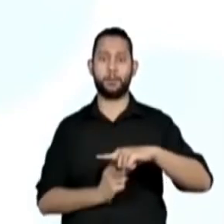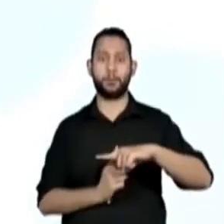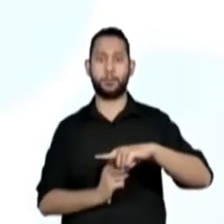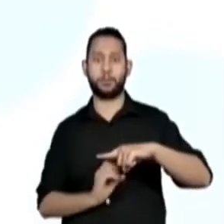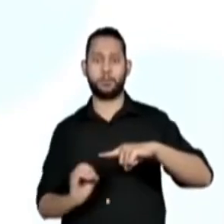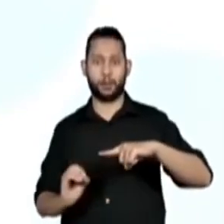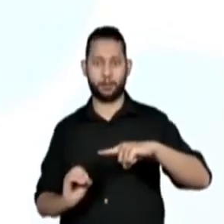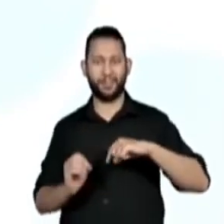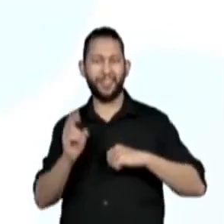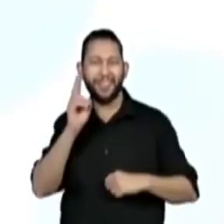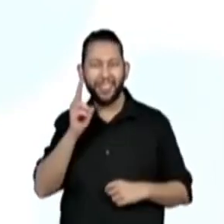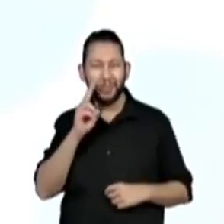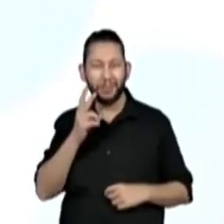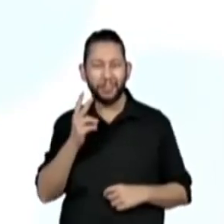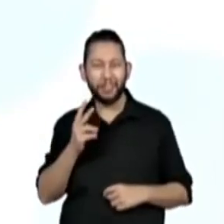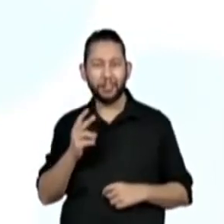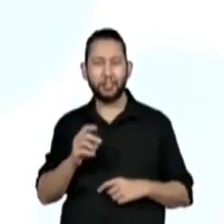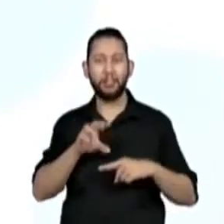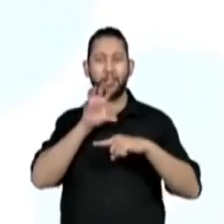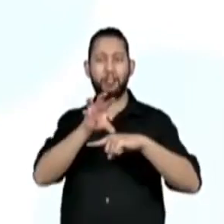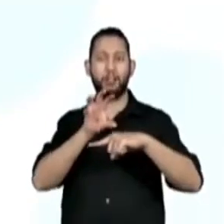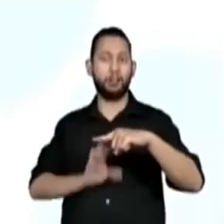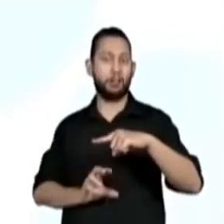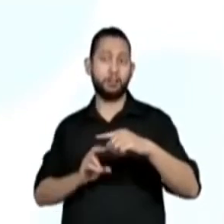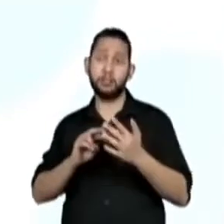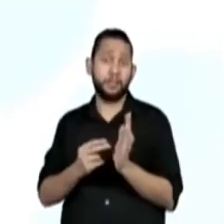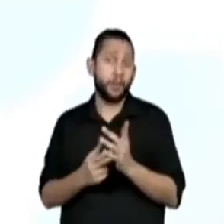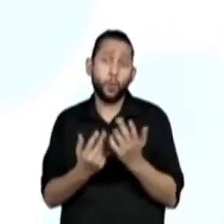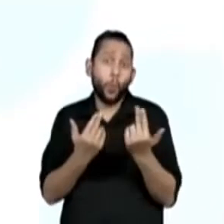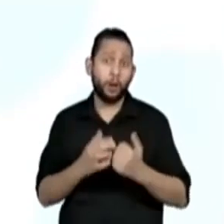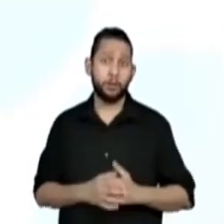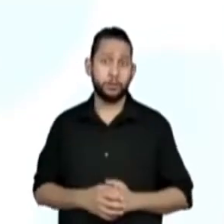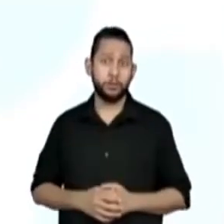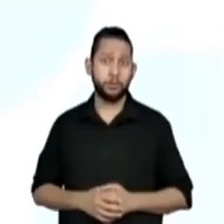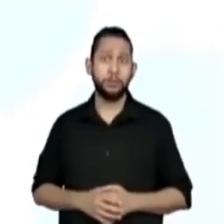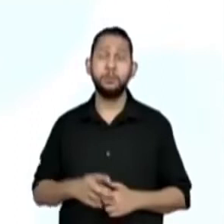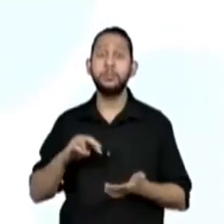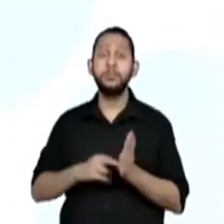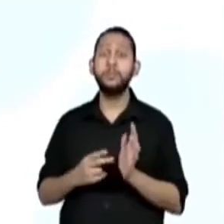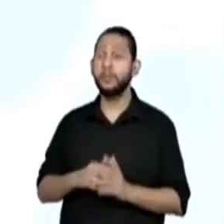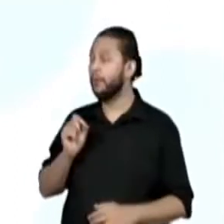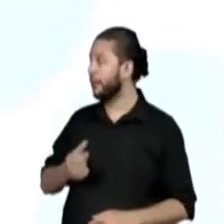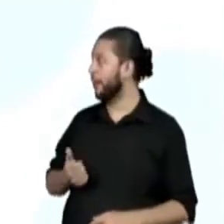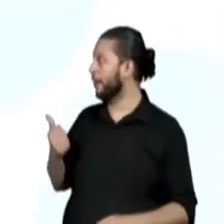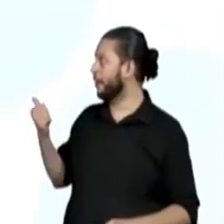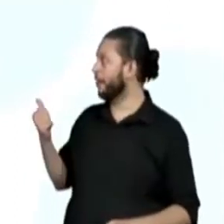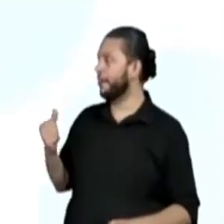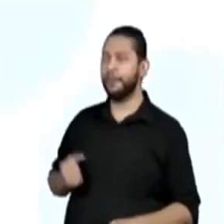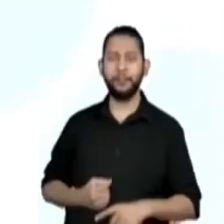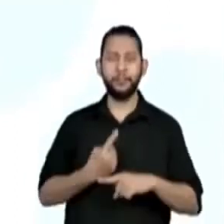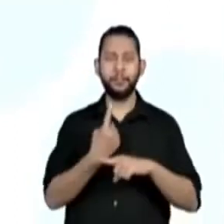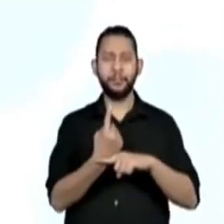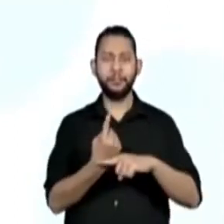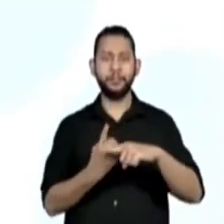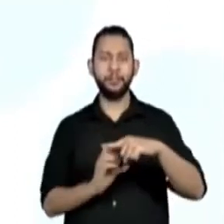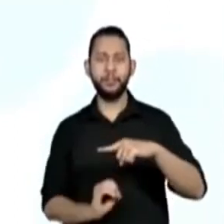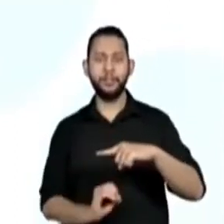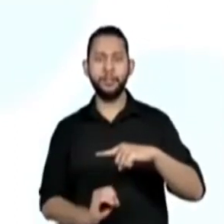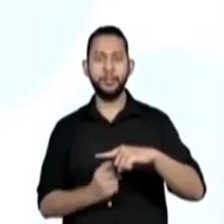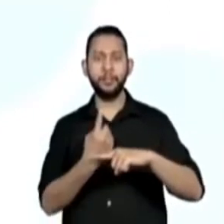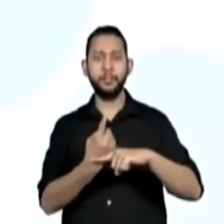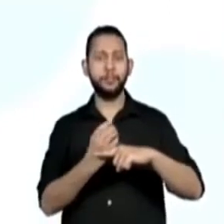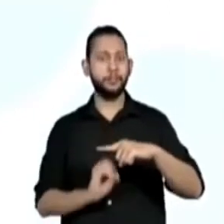sem vocês lembra a fração é uma relação de igualdade só que equivale a um décimo cortei usar em cima e os aí embaixo